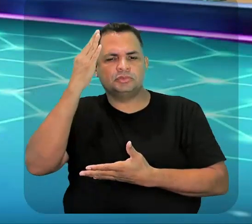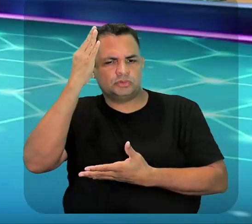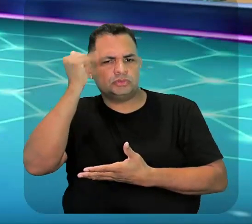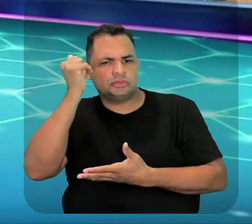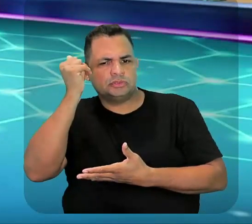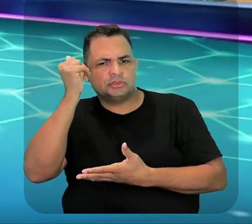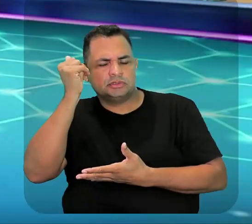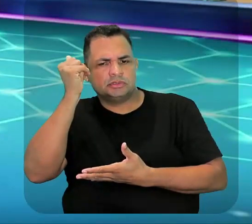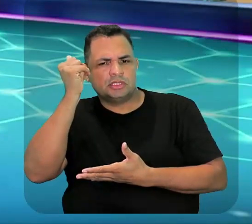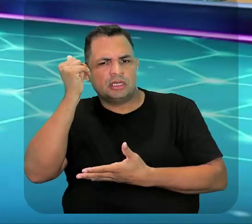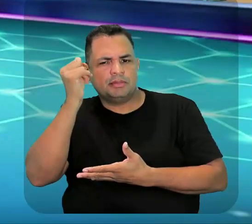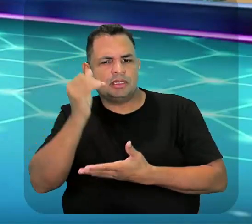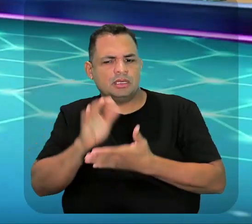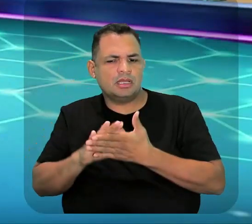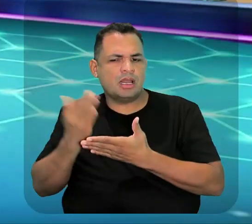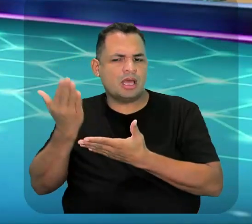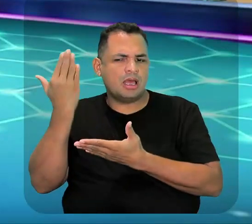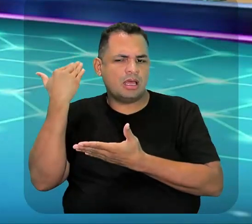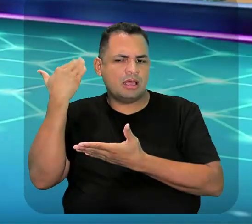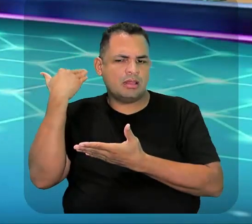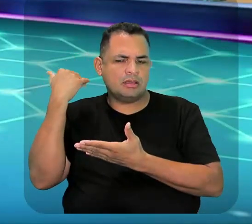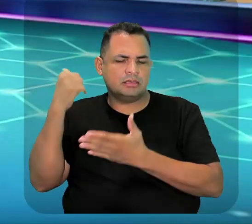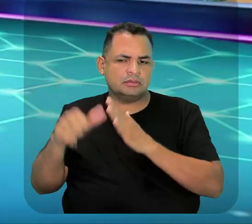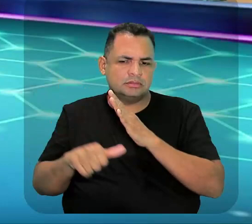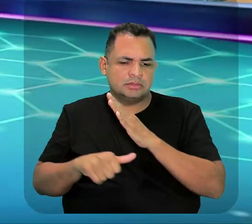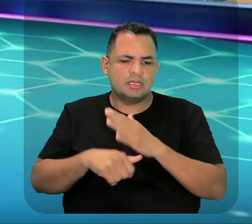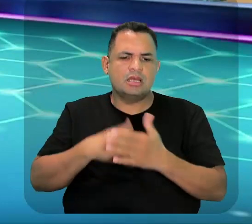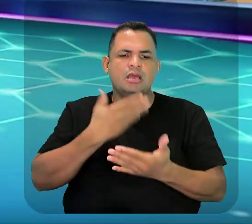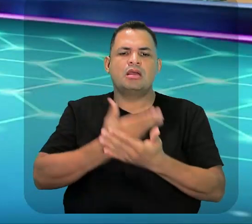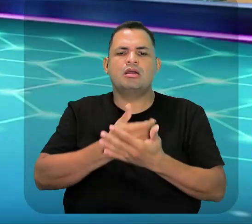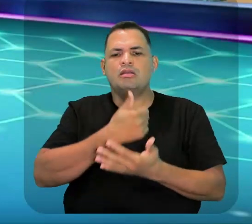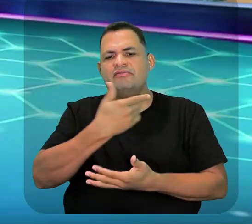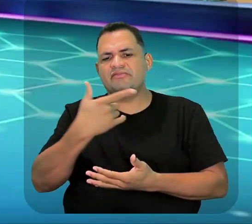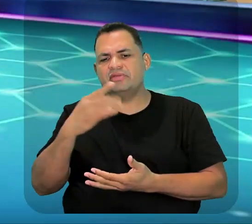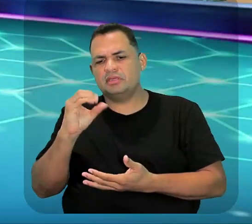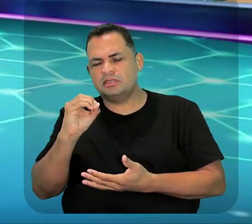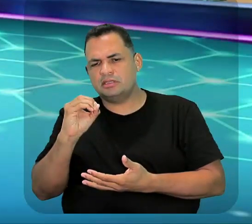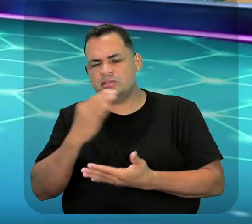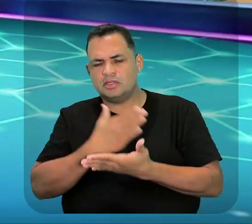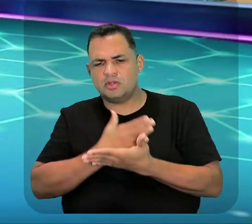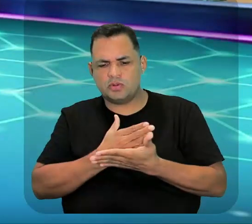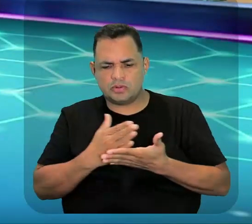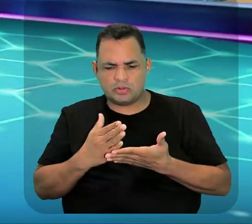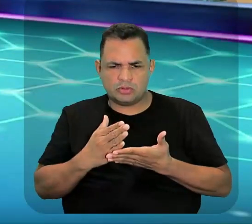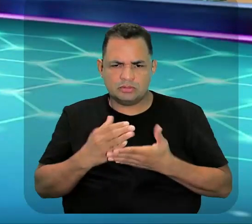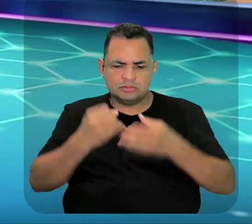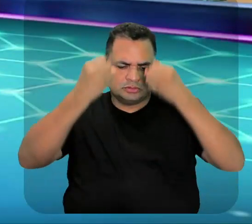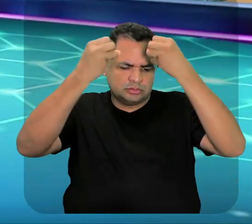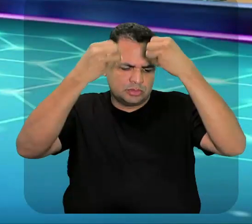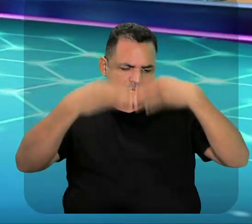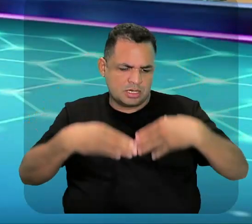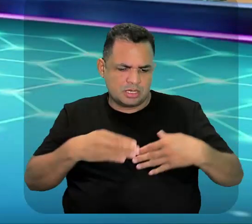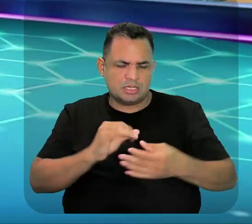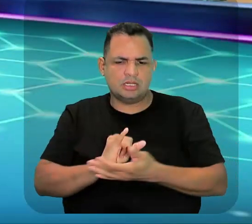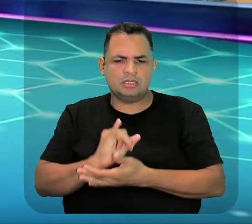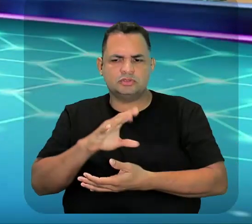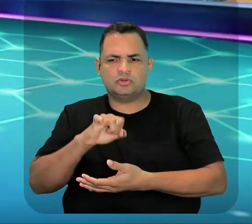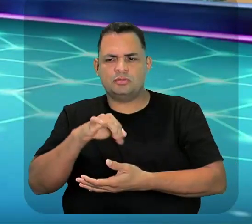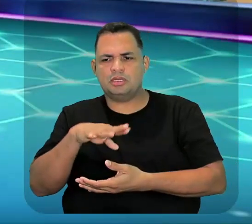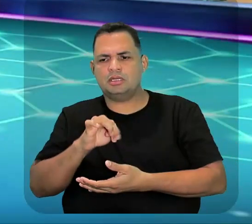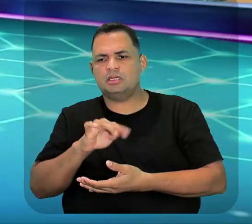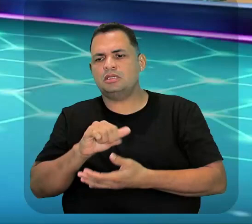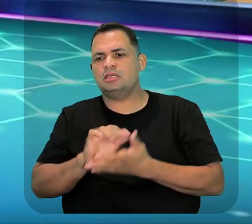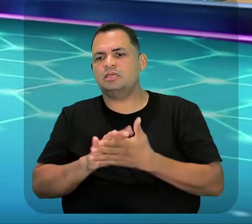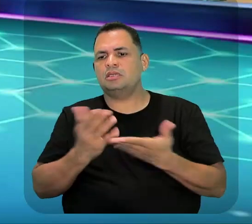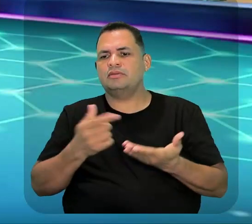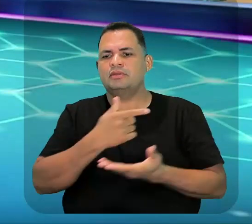domínio dessas reações desde lá das primeiras aulas, da aula 20, que a gente começa a fala um pouco lá da isomeria, aí vem a 21,